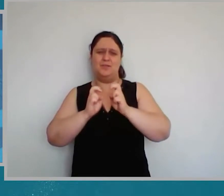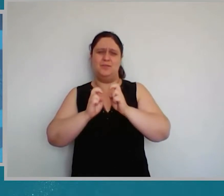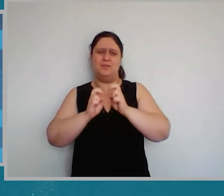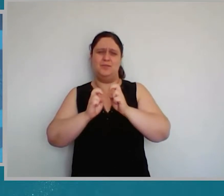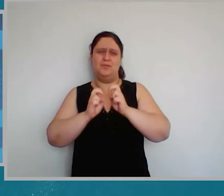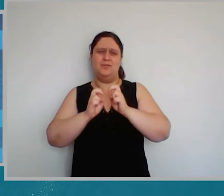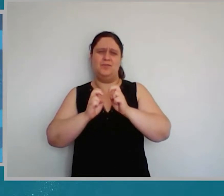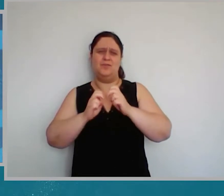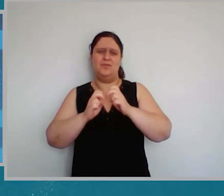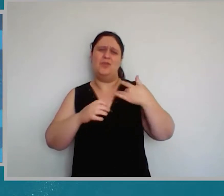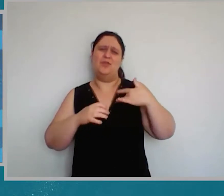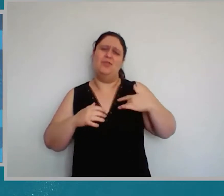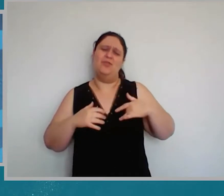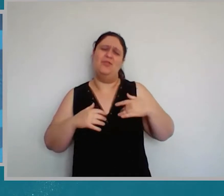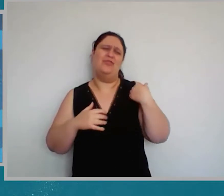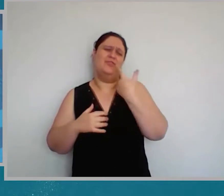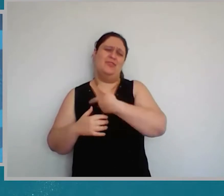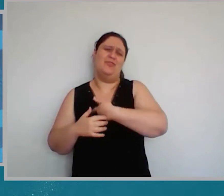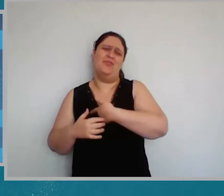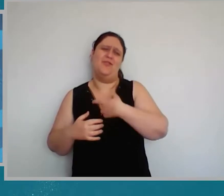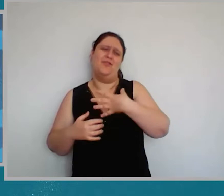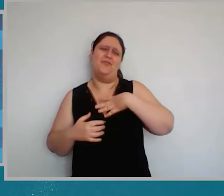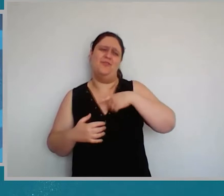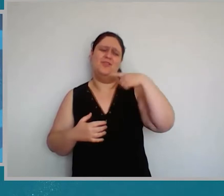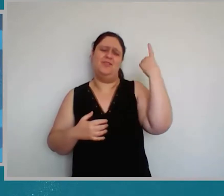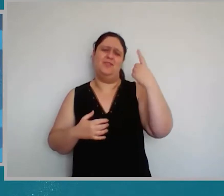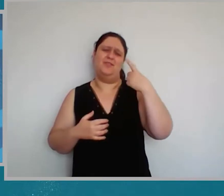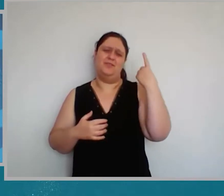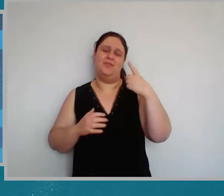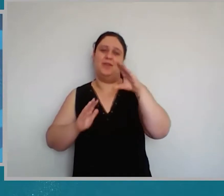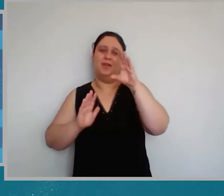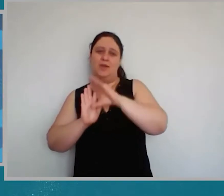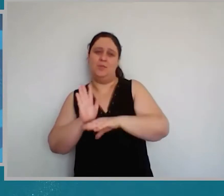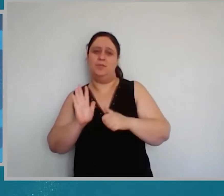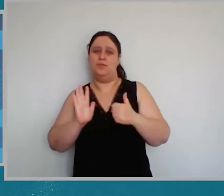Davi. Capítulo 12, versículo 23.